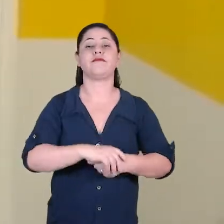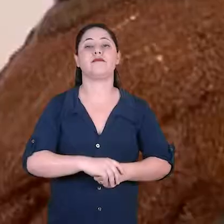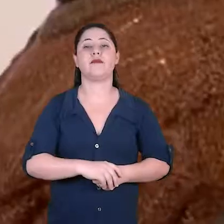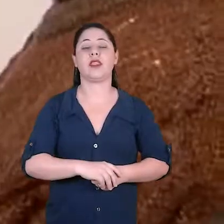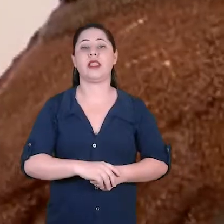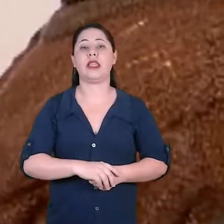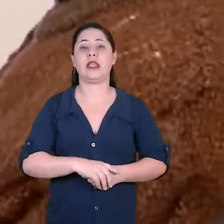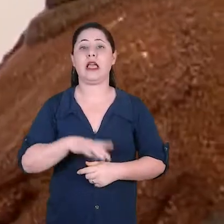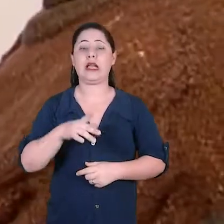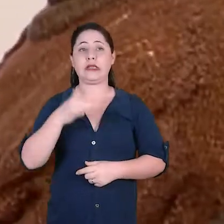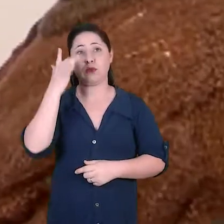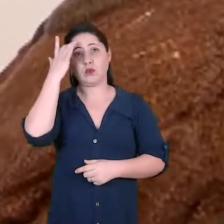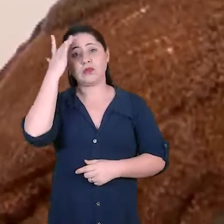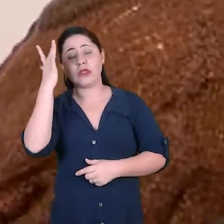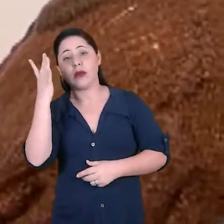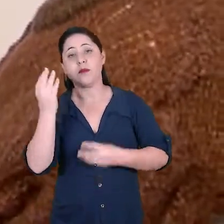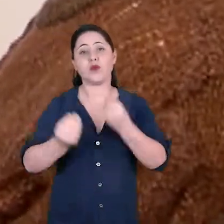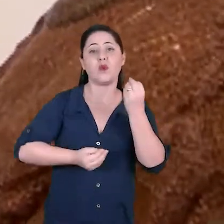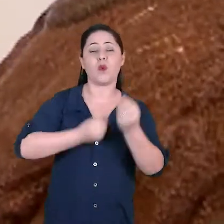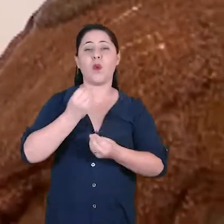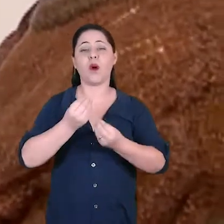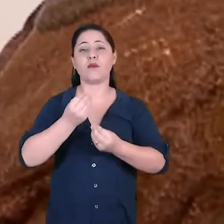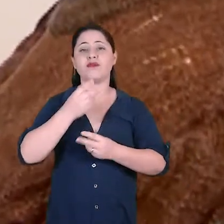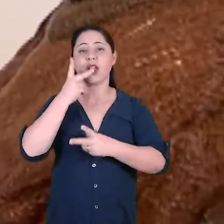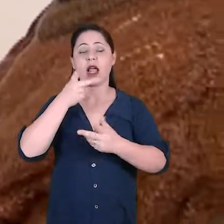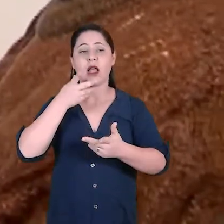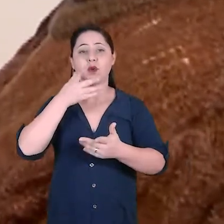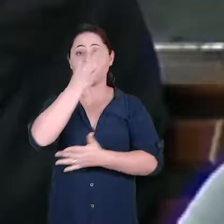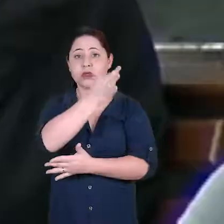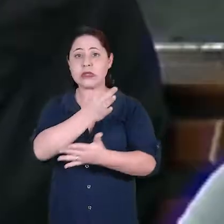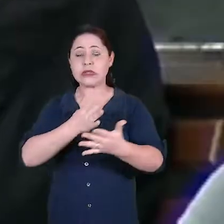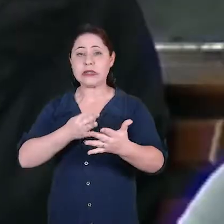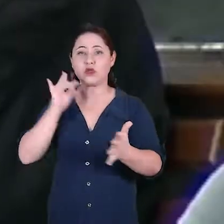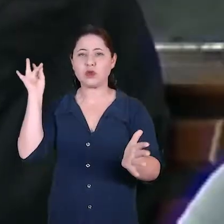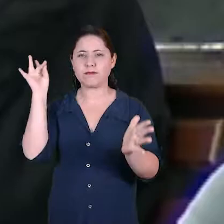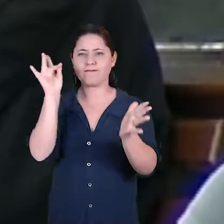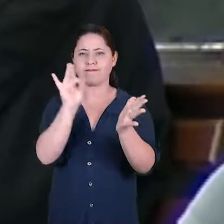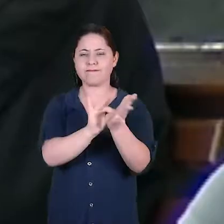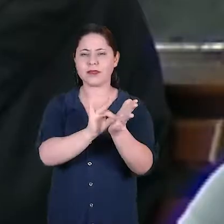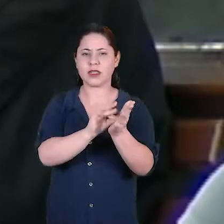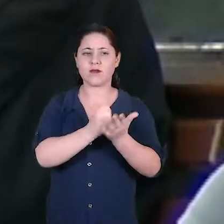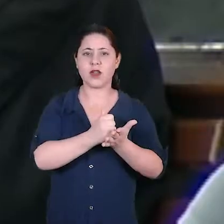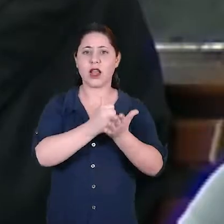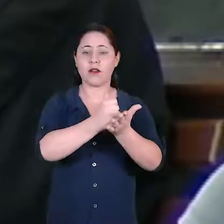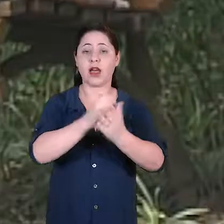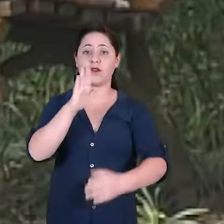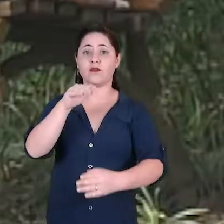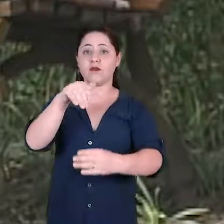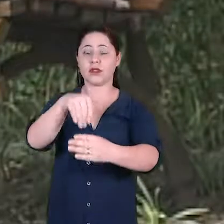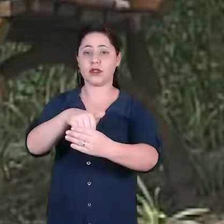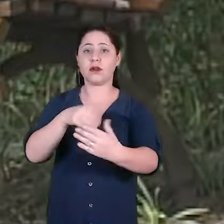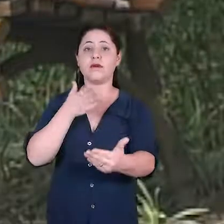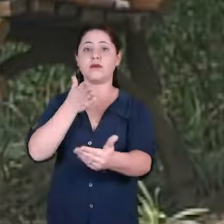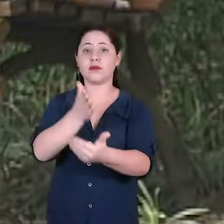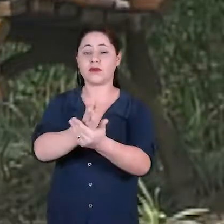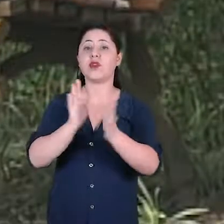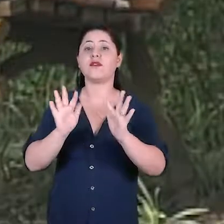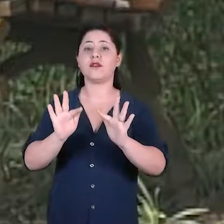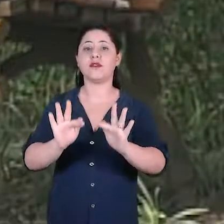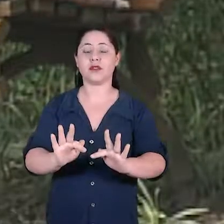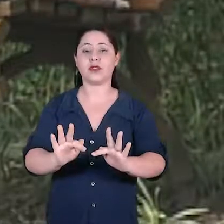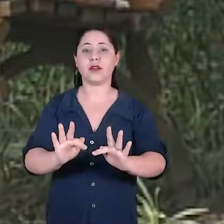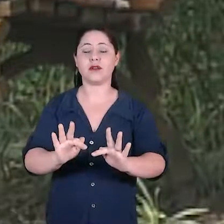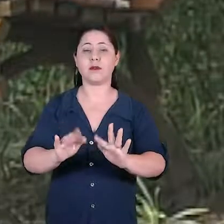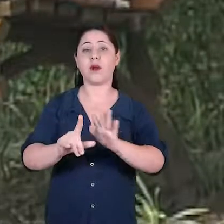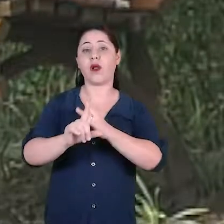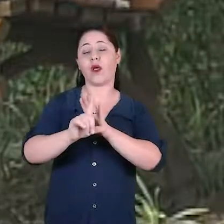Ainda é incerto dizer quando o texto definitivo será levado à votação e aprovação finais